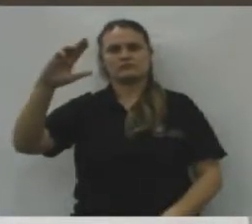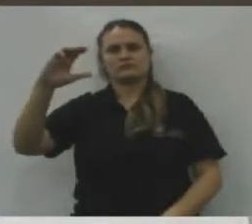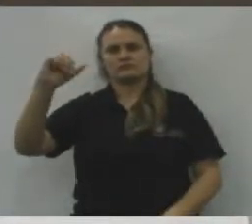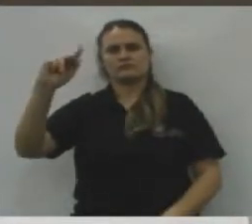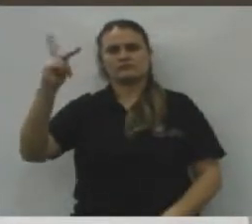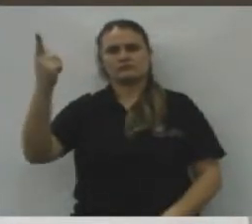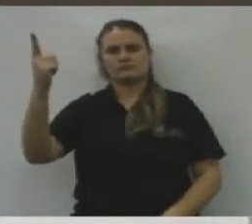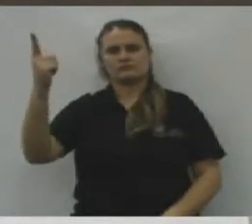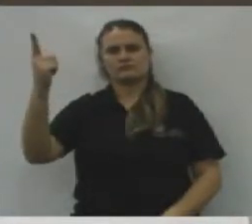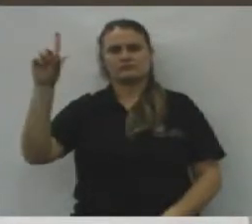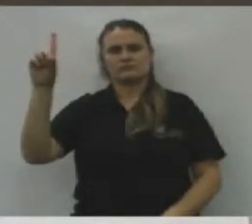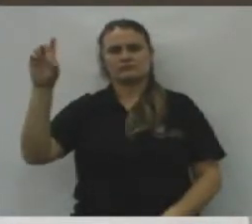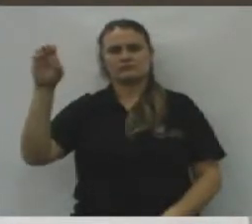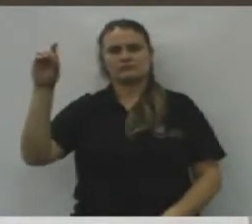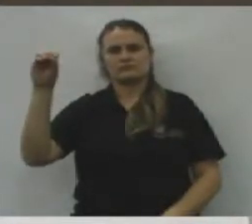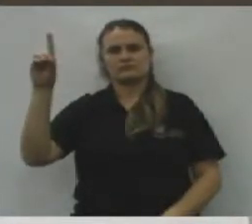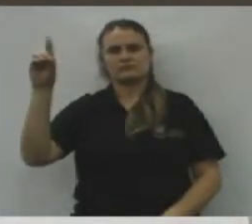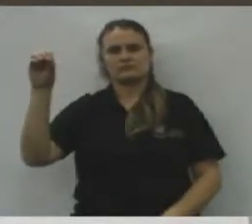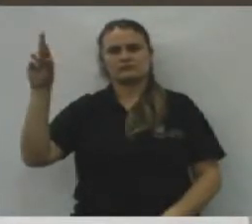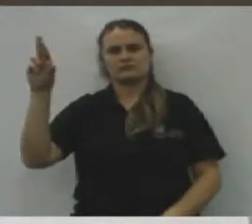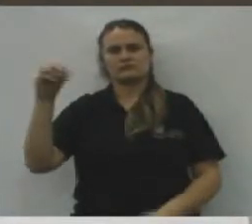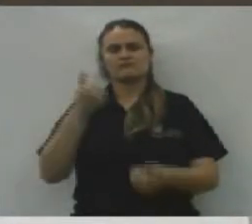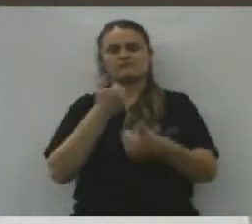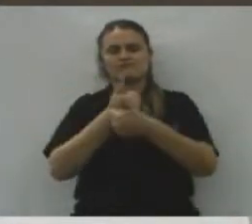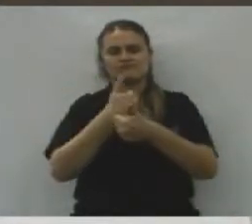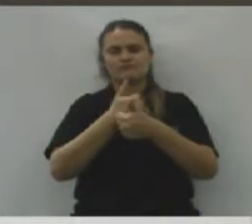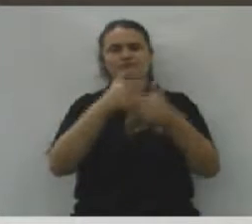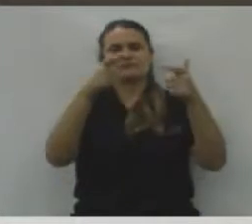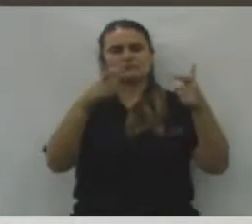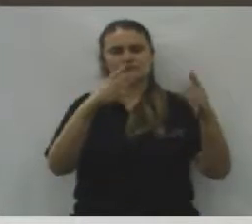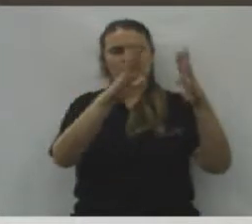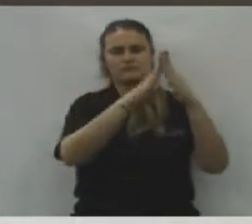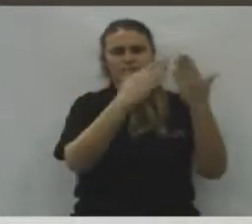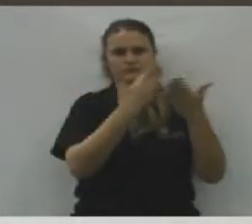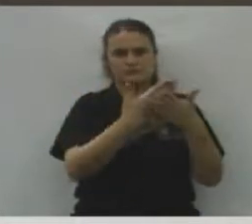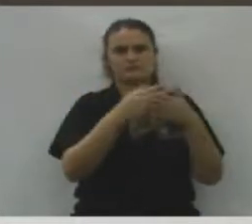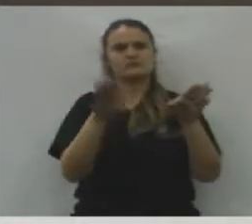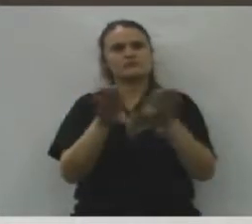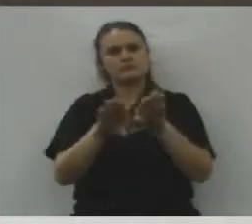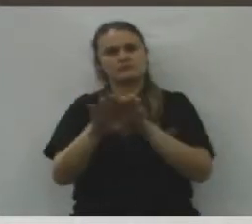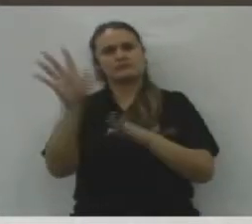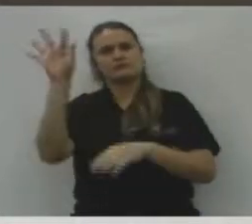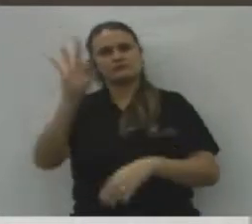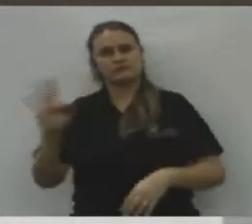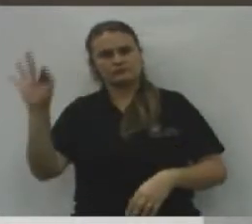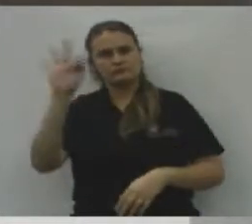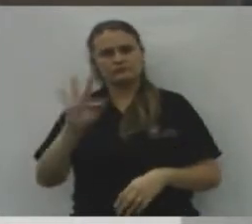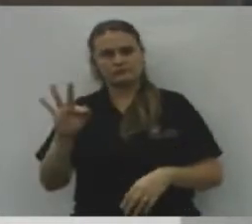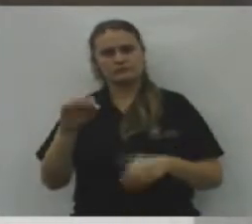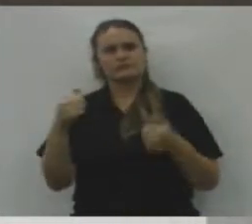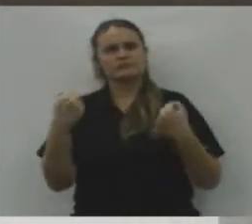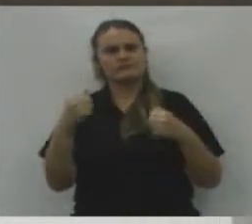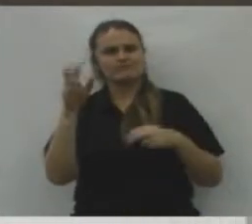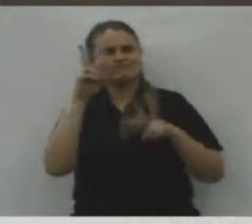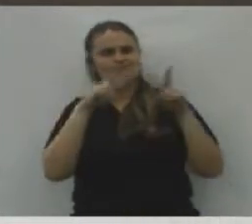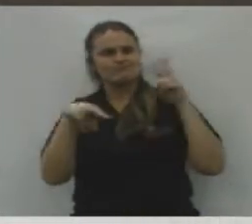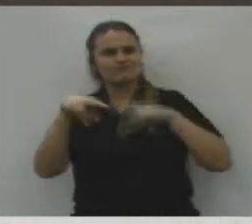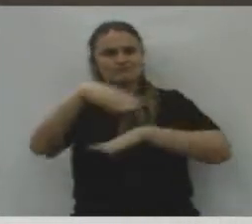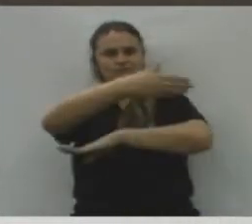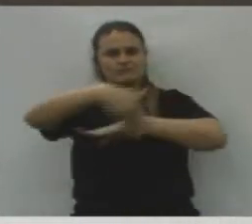atenção especial aos locais próximos às escolas e instituições de ensino, visto que essa